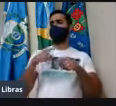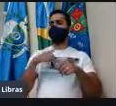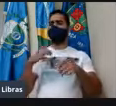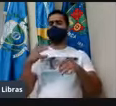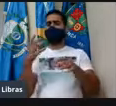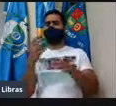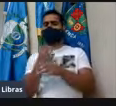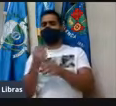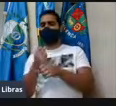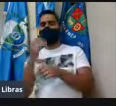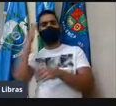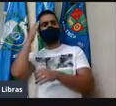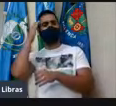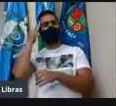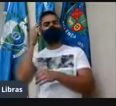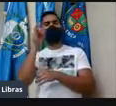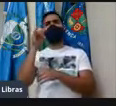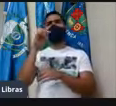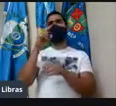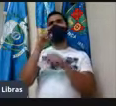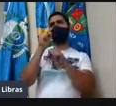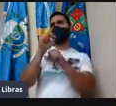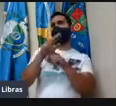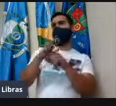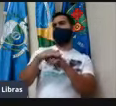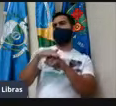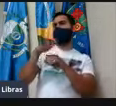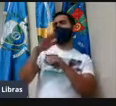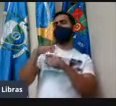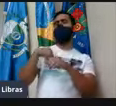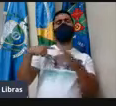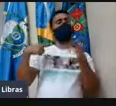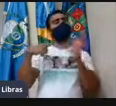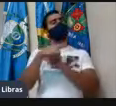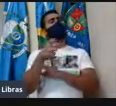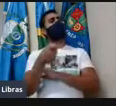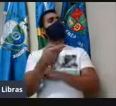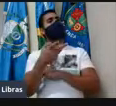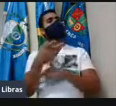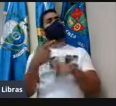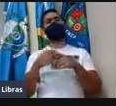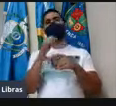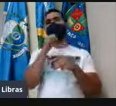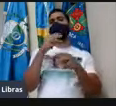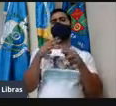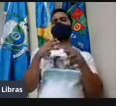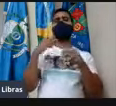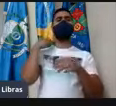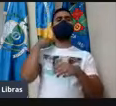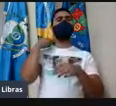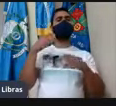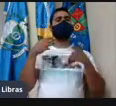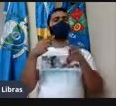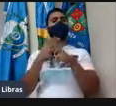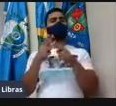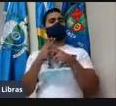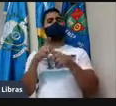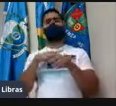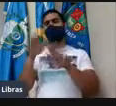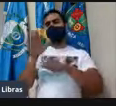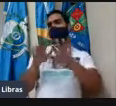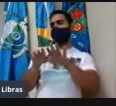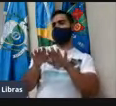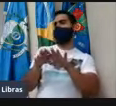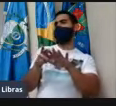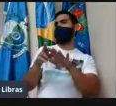acho assim, com mesmo que gaste um pouquinho mais, eu perguntei o valor por causa disso. A Caixa Econômica Federal tem um setor que cuida disso, cuida de